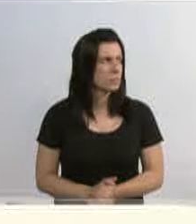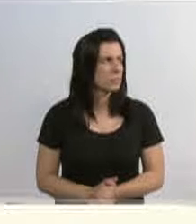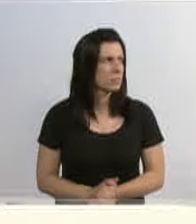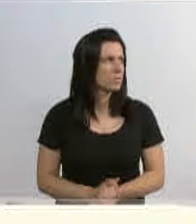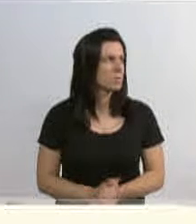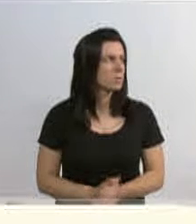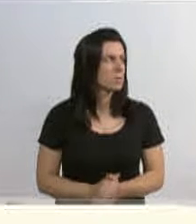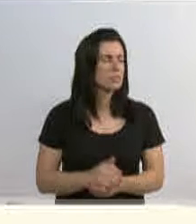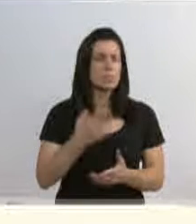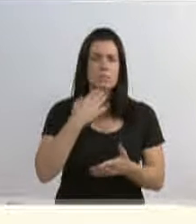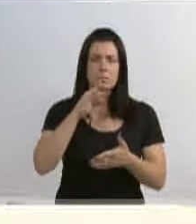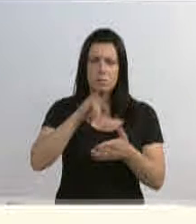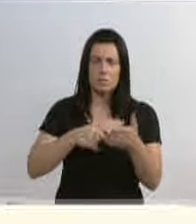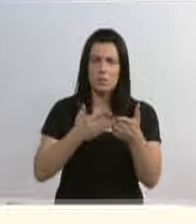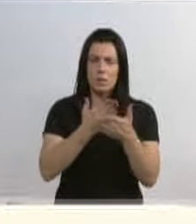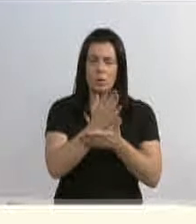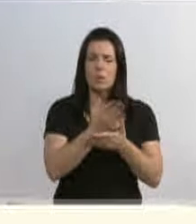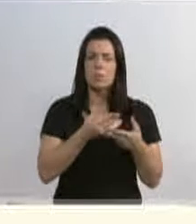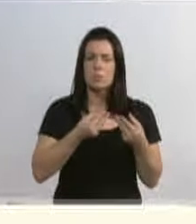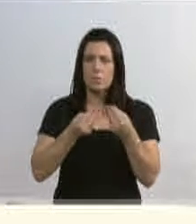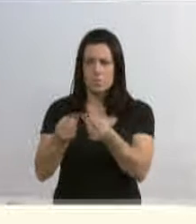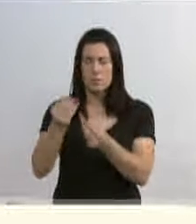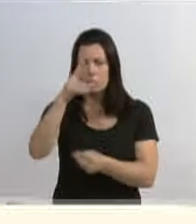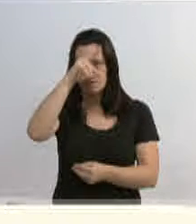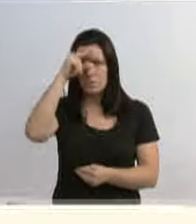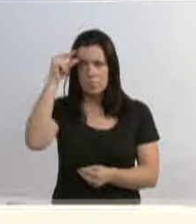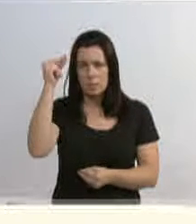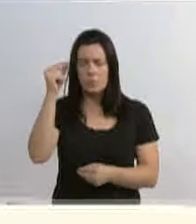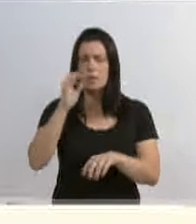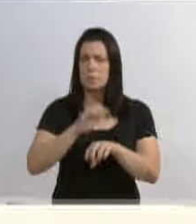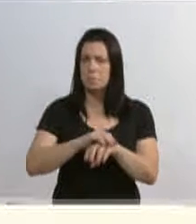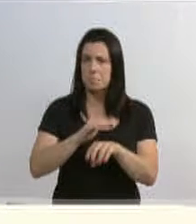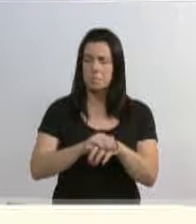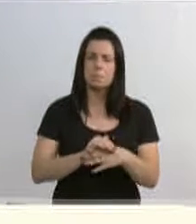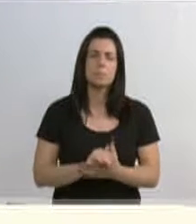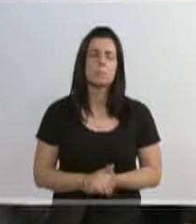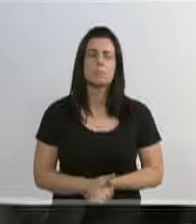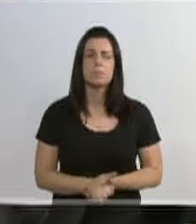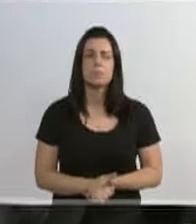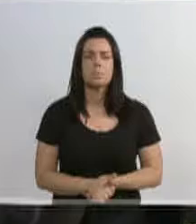Requerimento aprovado e a diretoria legislativa para providências.